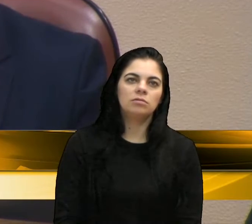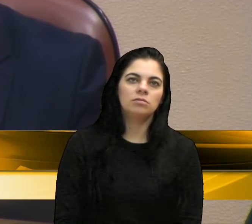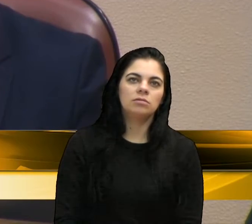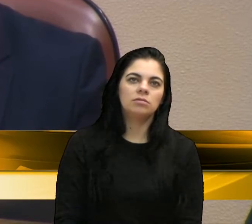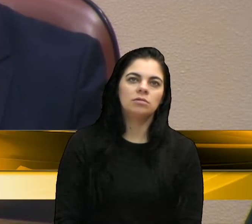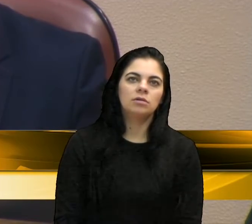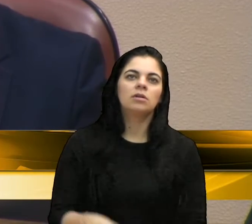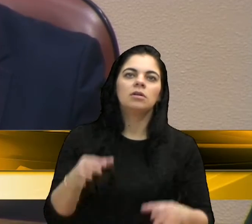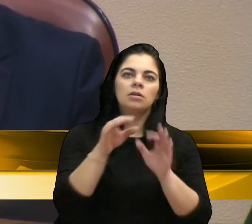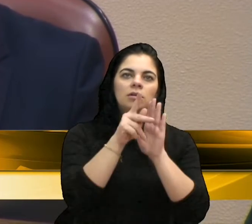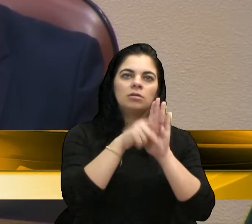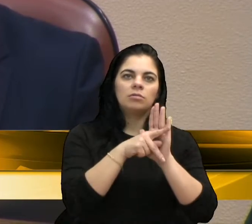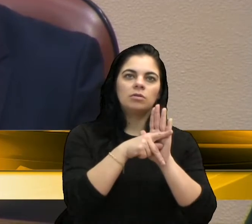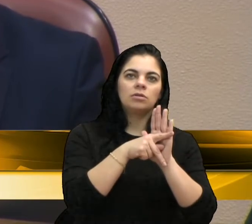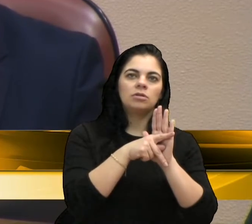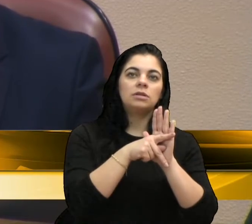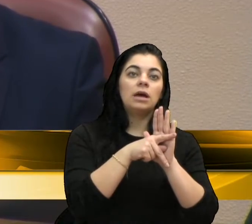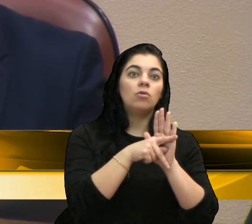Projeto de lei número